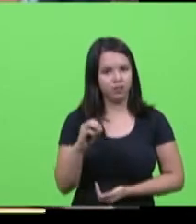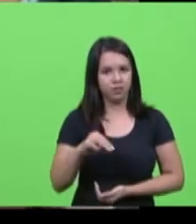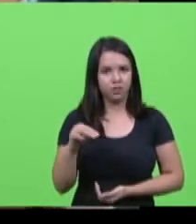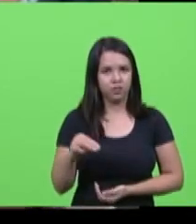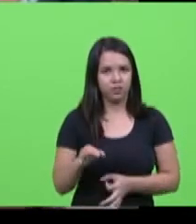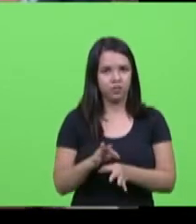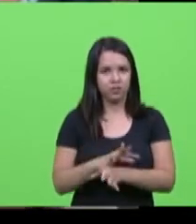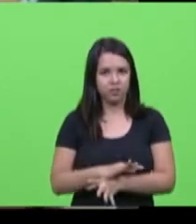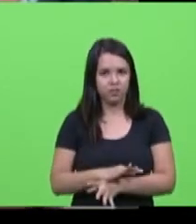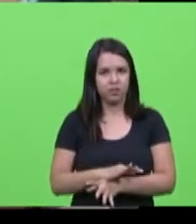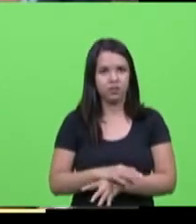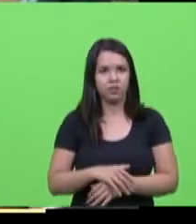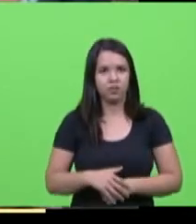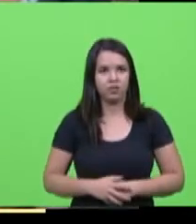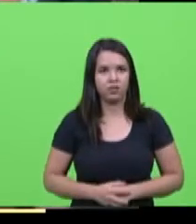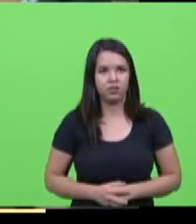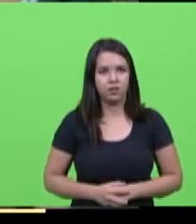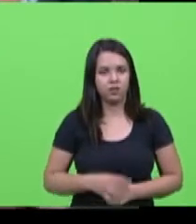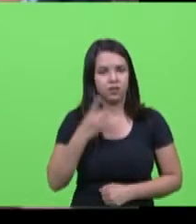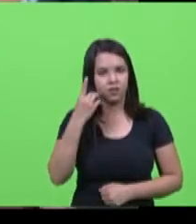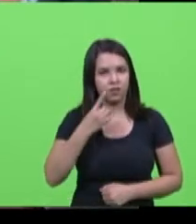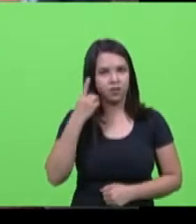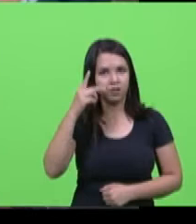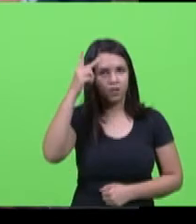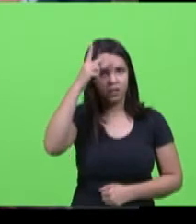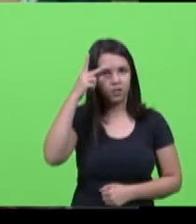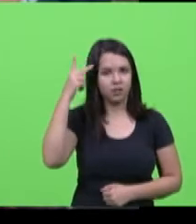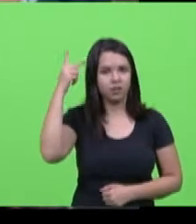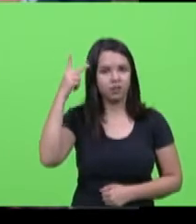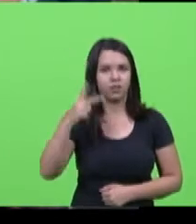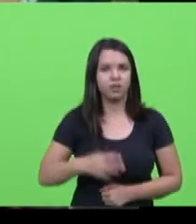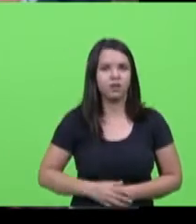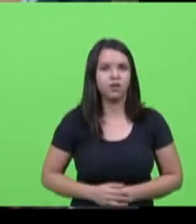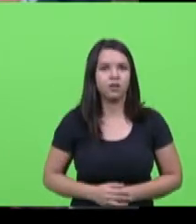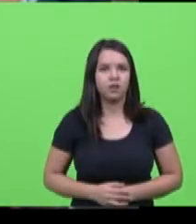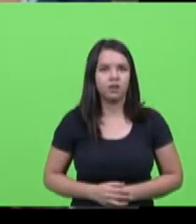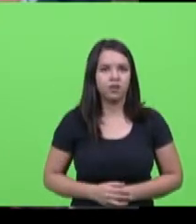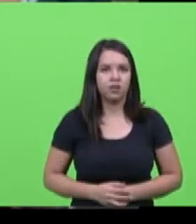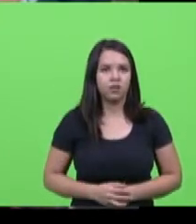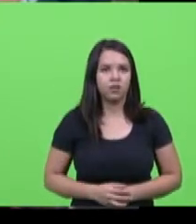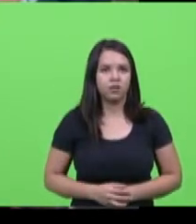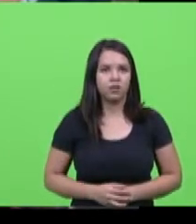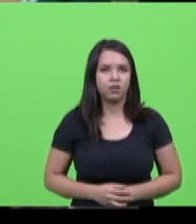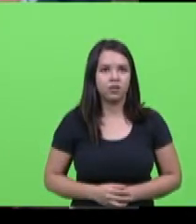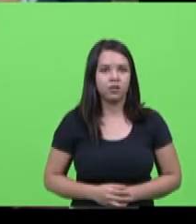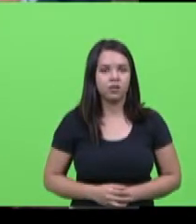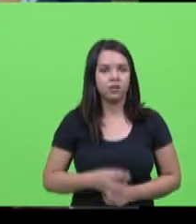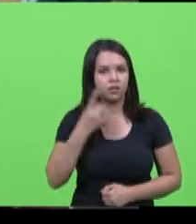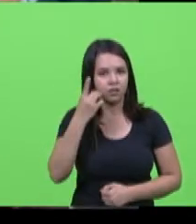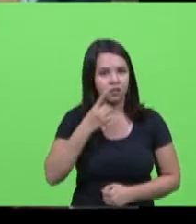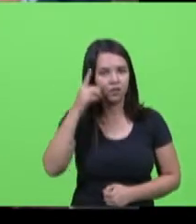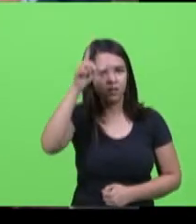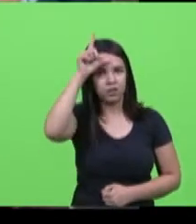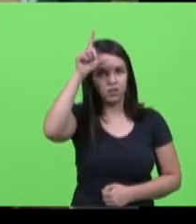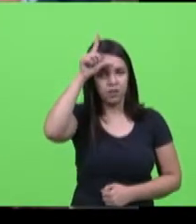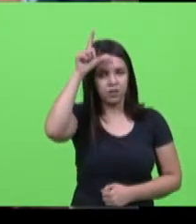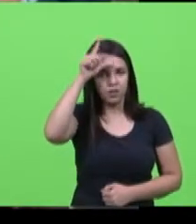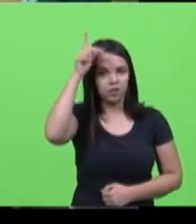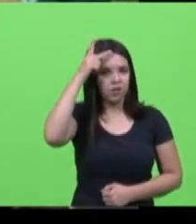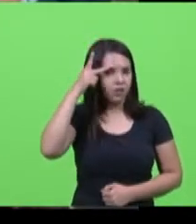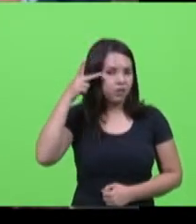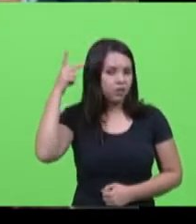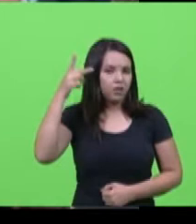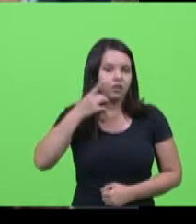Sargento Lima tem a palavra, deputada Paulinha. Deputado Sargento Lima, na sequência. Deputado Sargento Lima, deputada Paulinha,